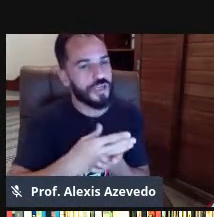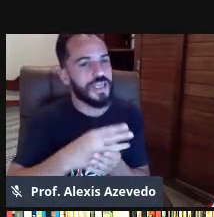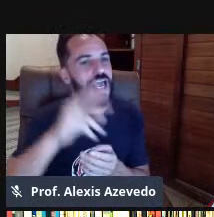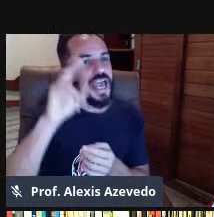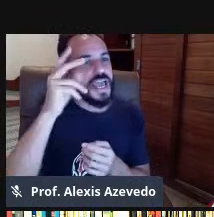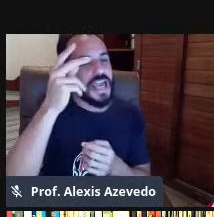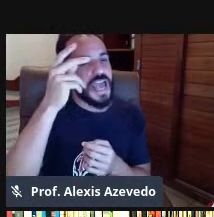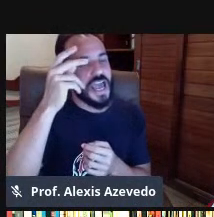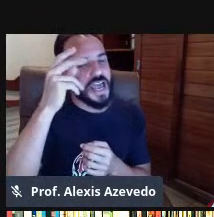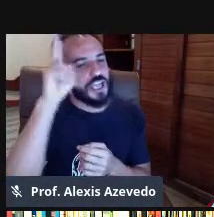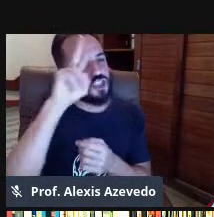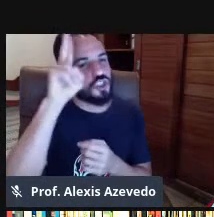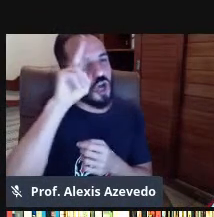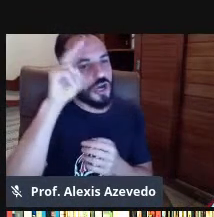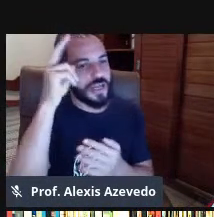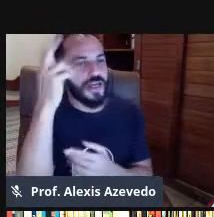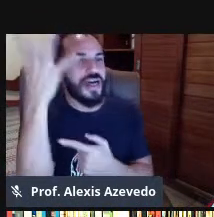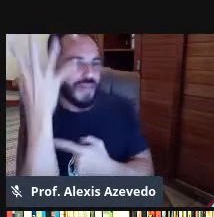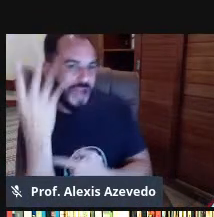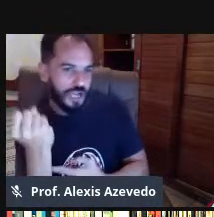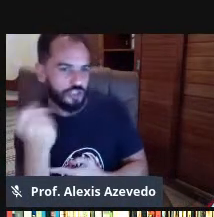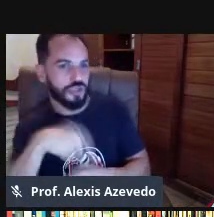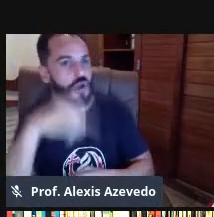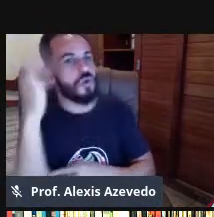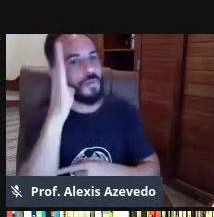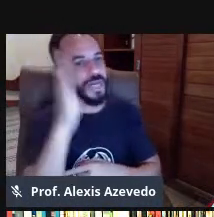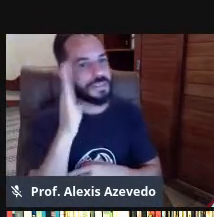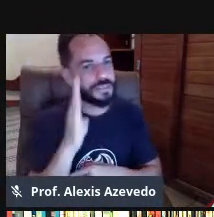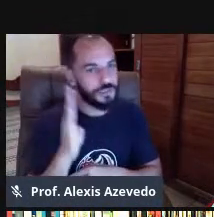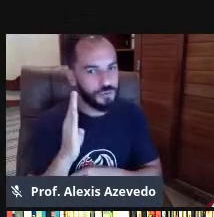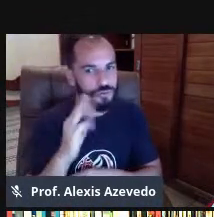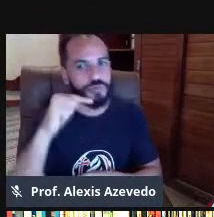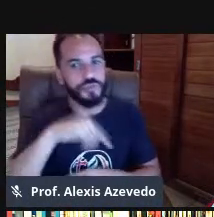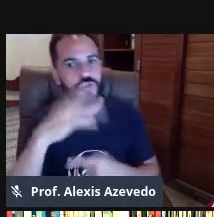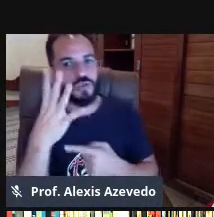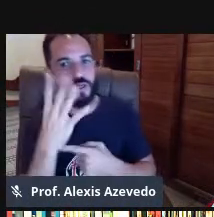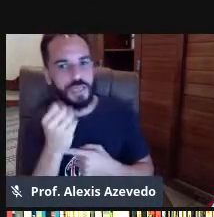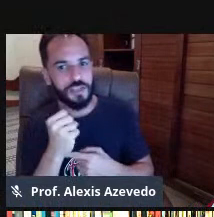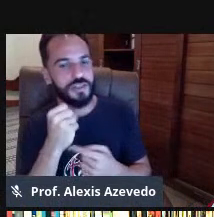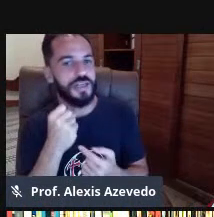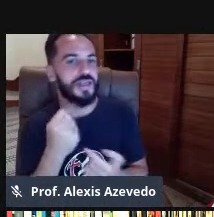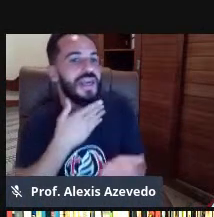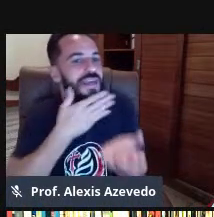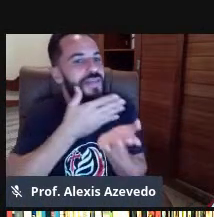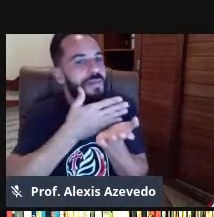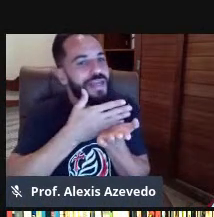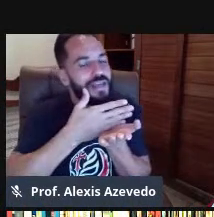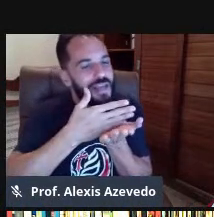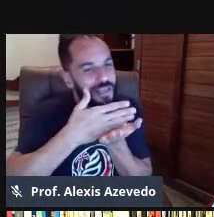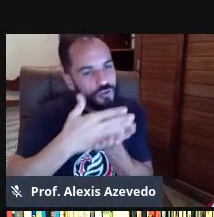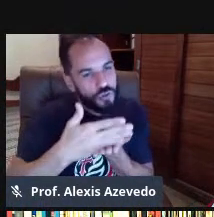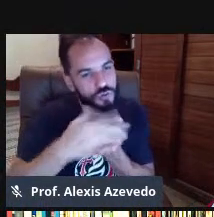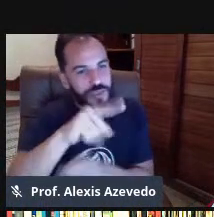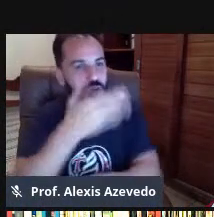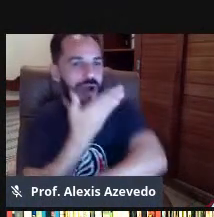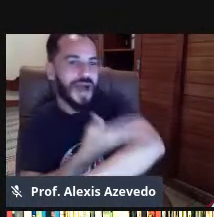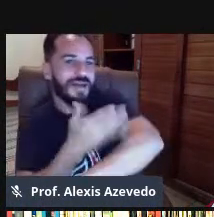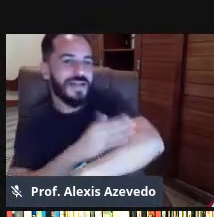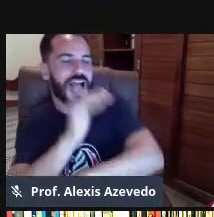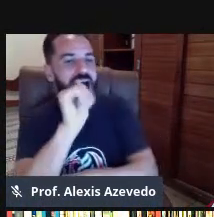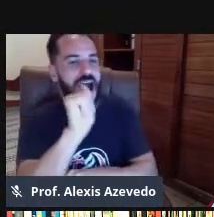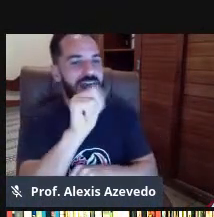história da arte no Brasil, né, e outras formas de introdução, como estudo da cor e etc. Né.